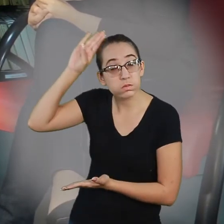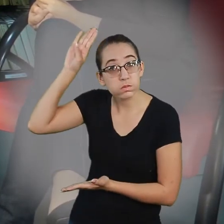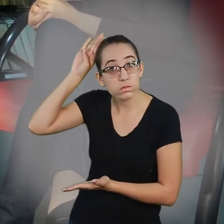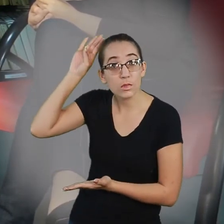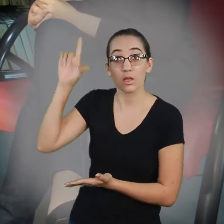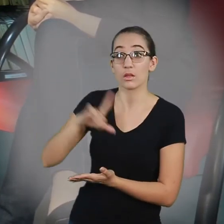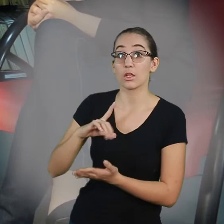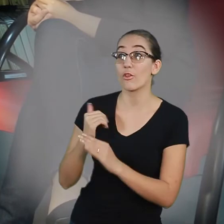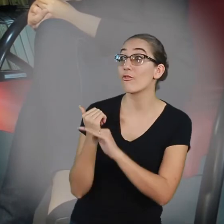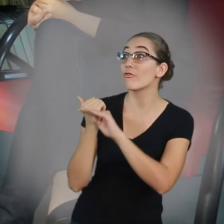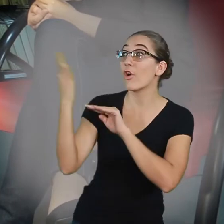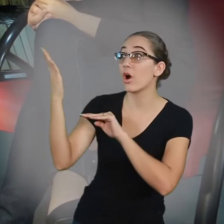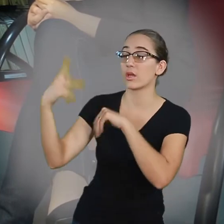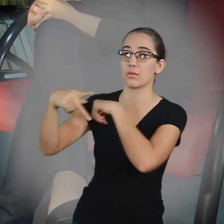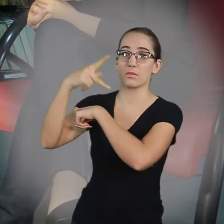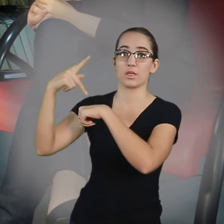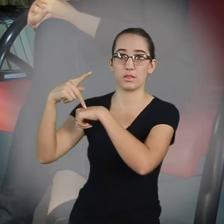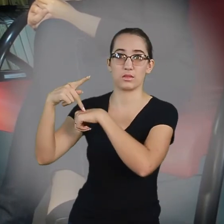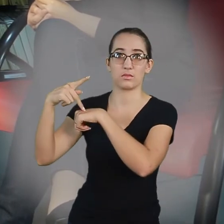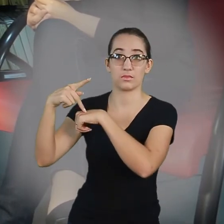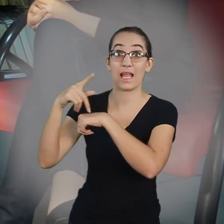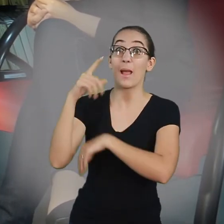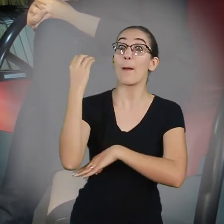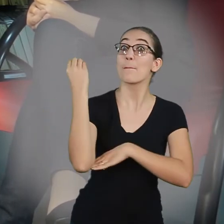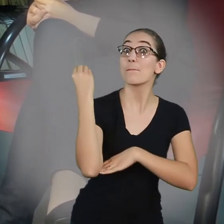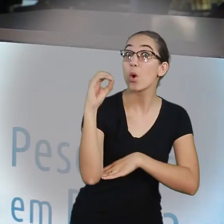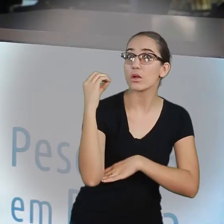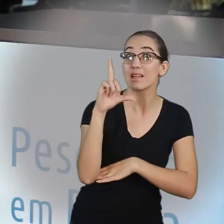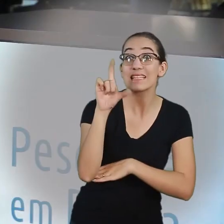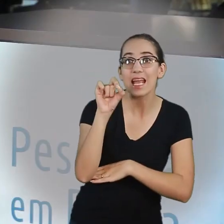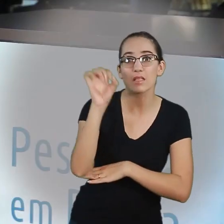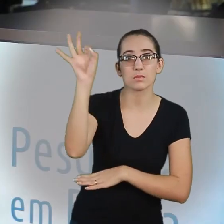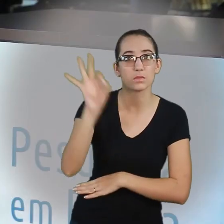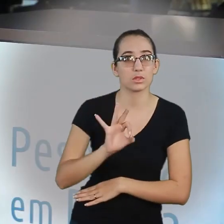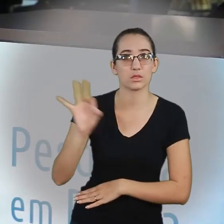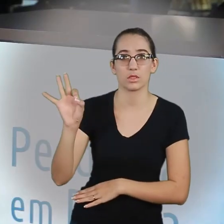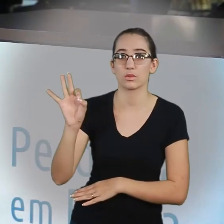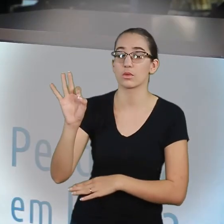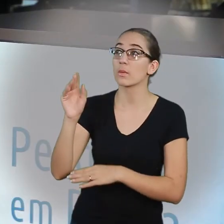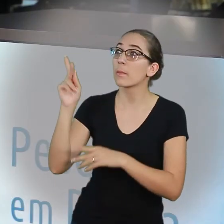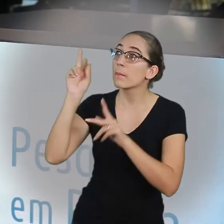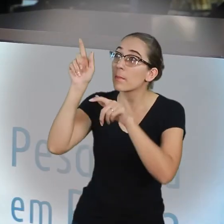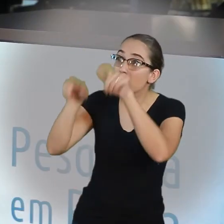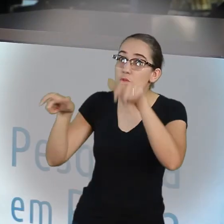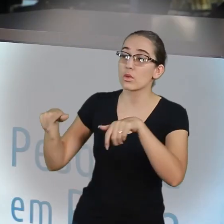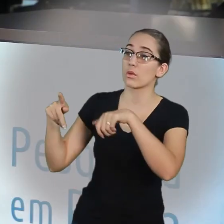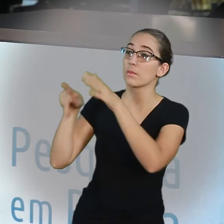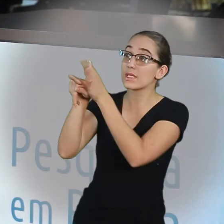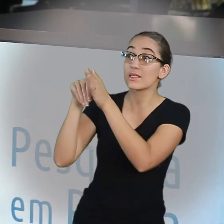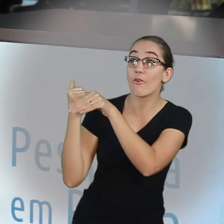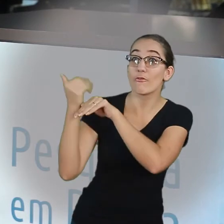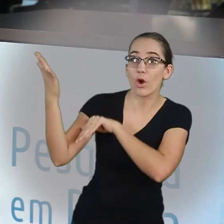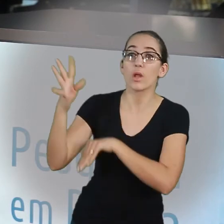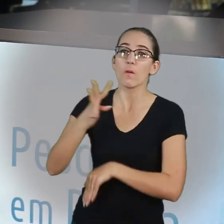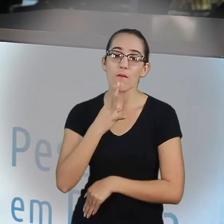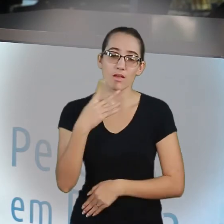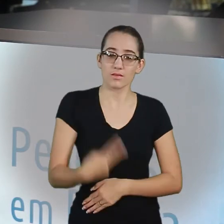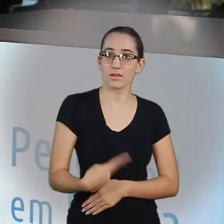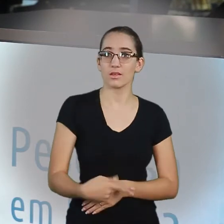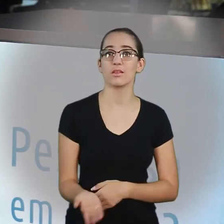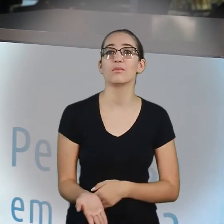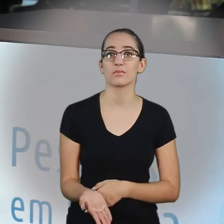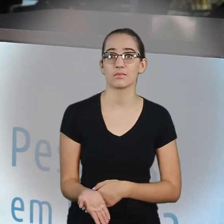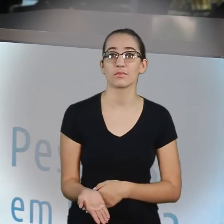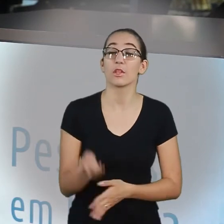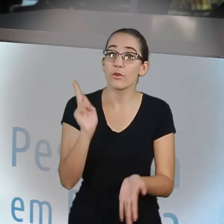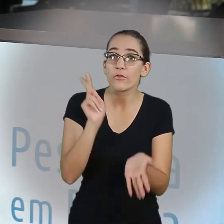internacionalmente em termos de pesquisa no Brasil. Nossa, é um dado bem alto. Grande parte da pesquisa de altíssima qualidade é realizado